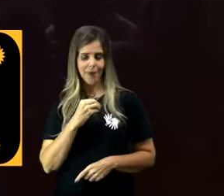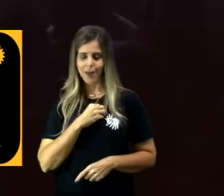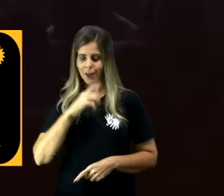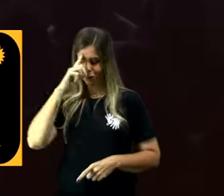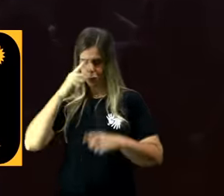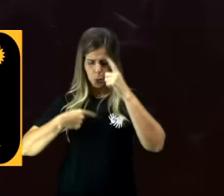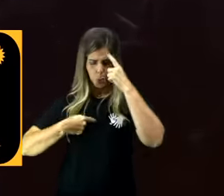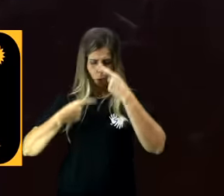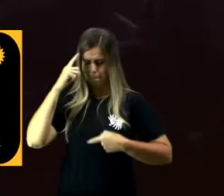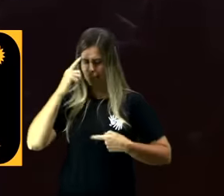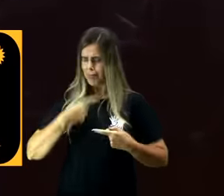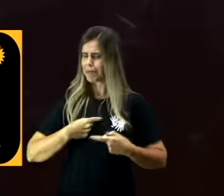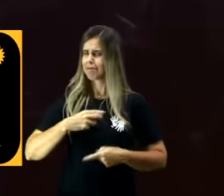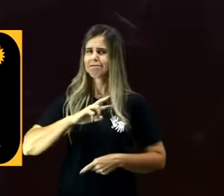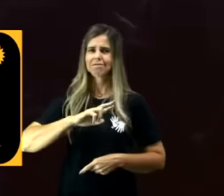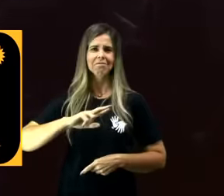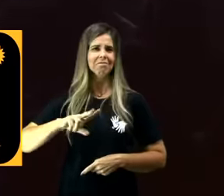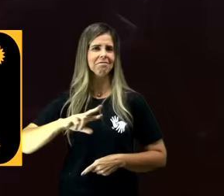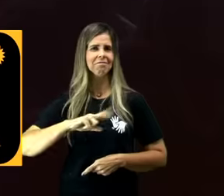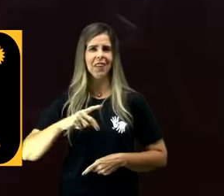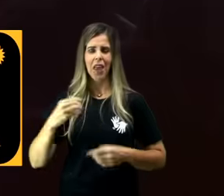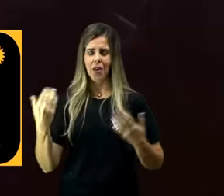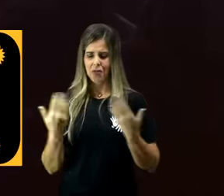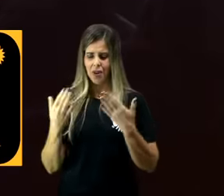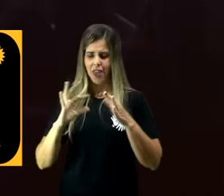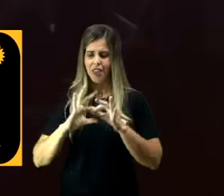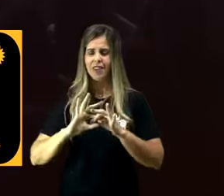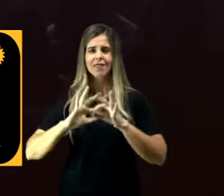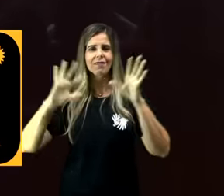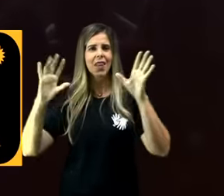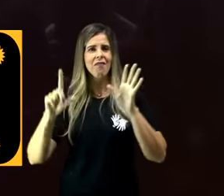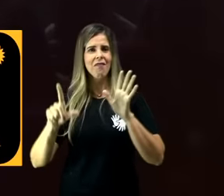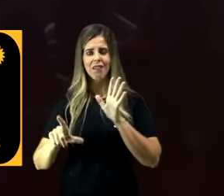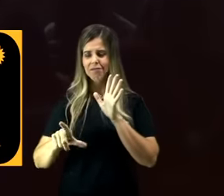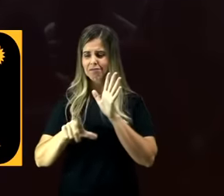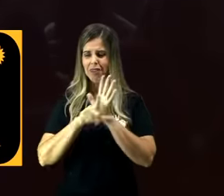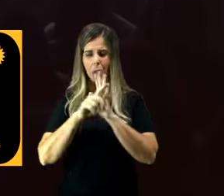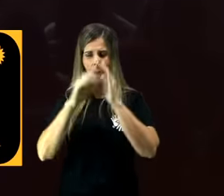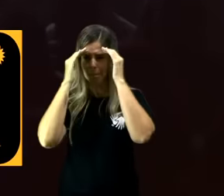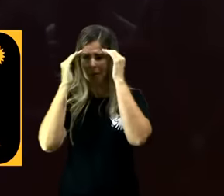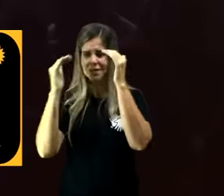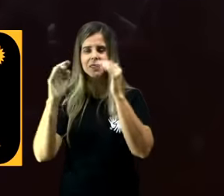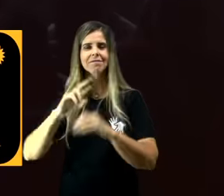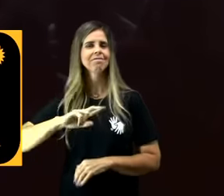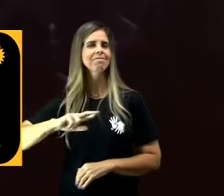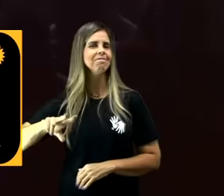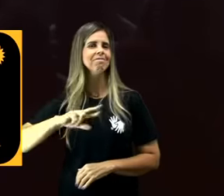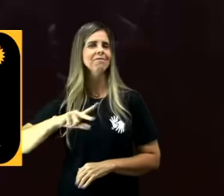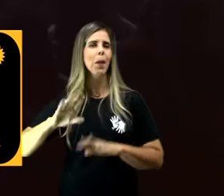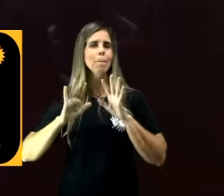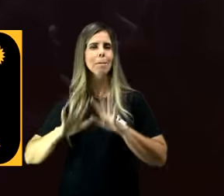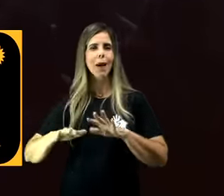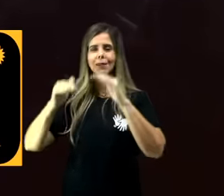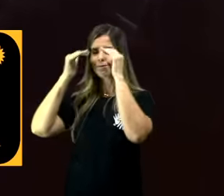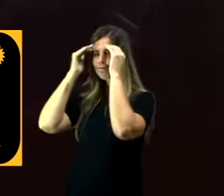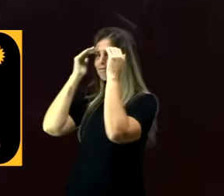dominará mais, porque vocês não estão debaixo da lei, mas debaixo da